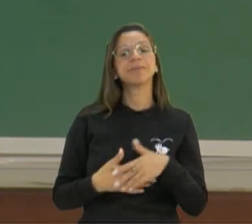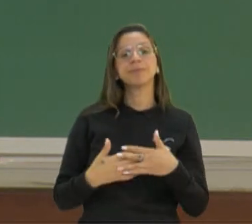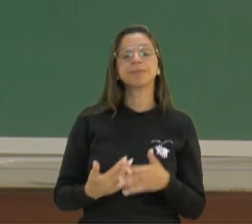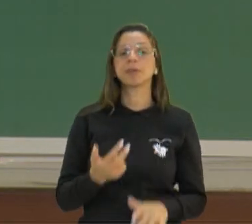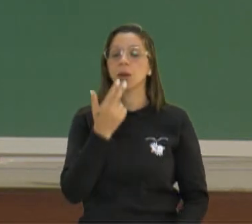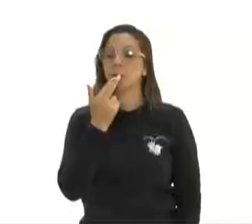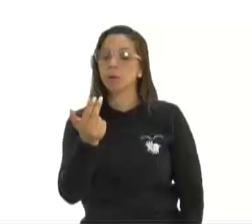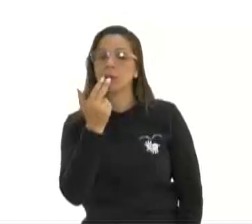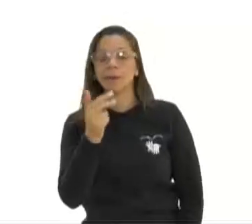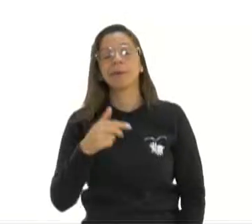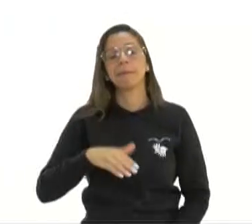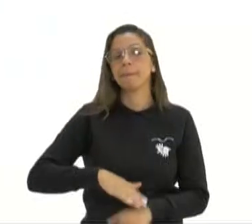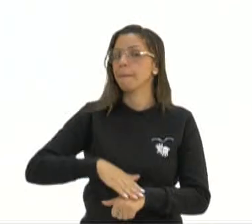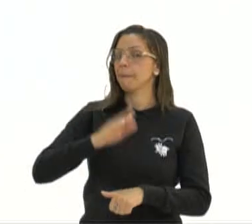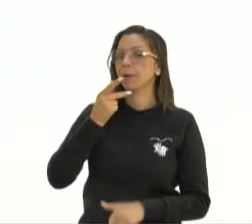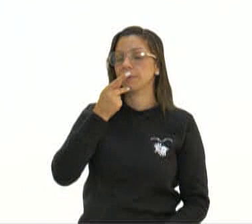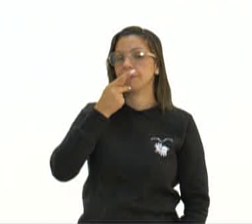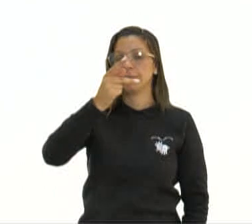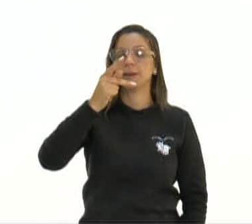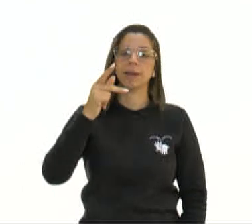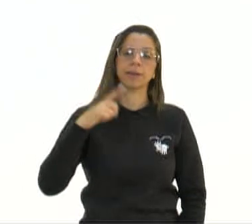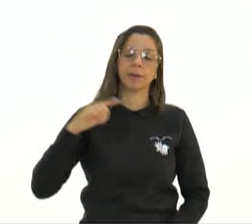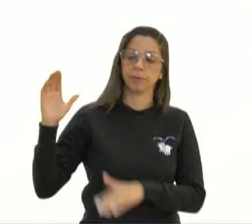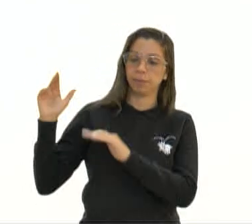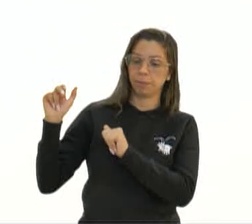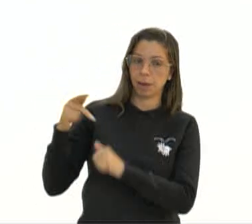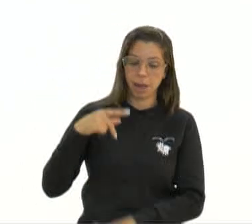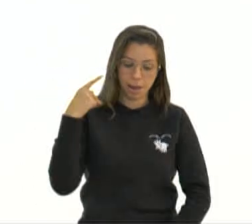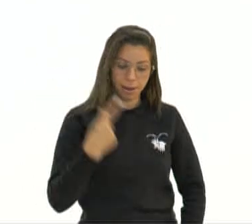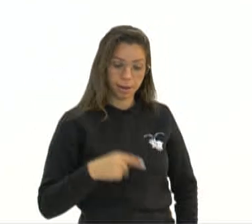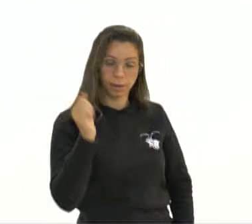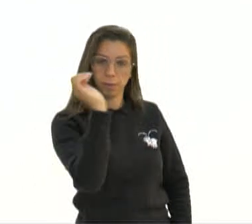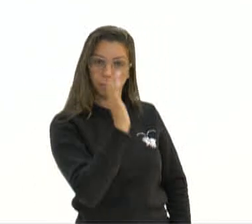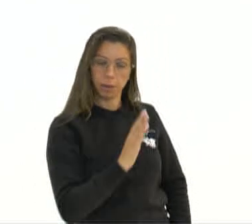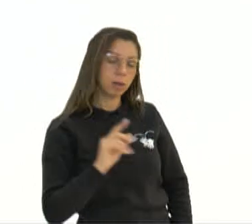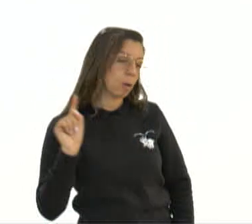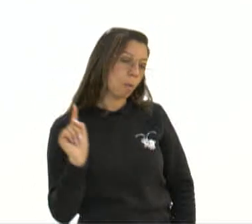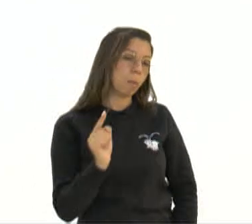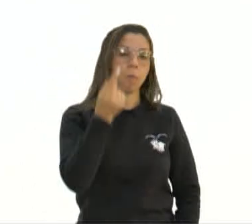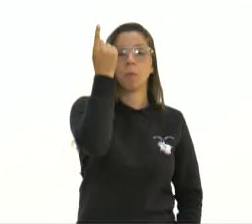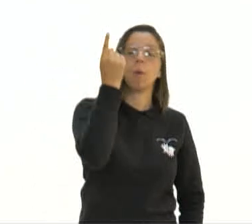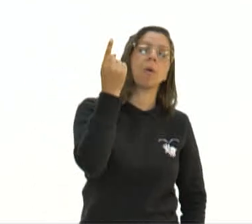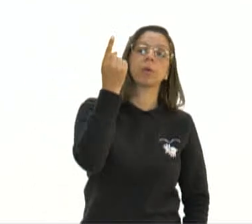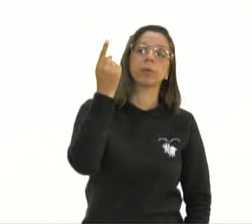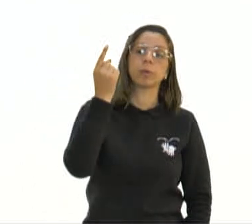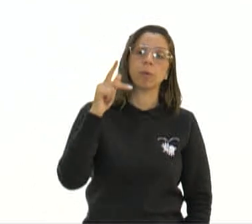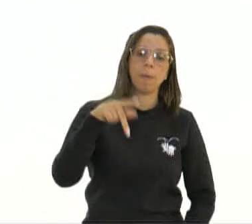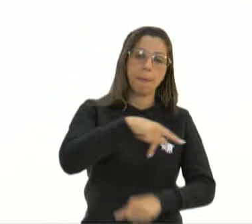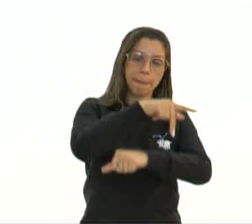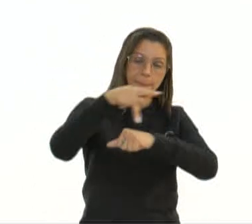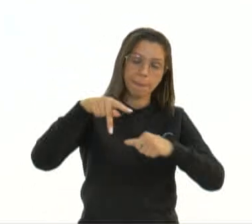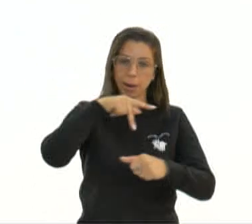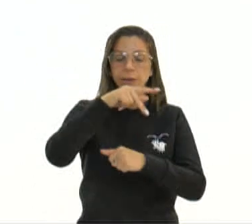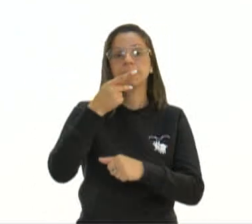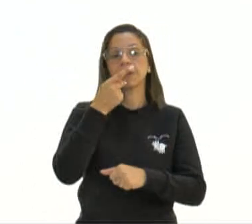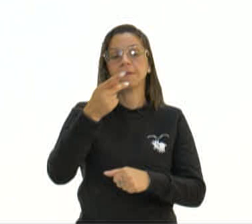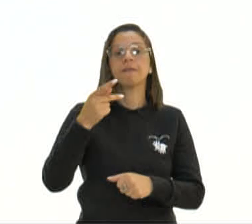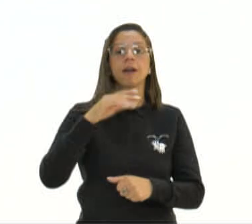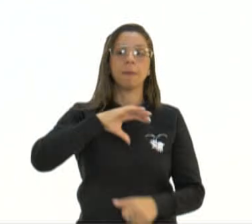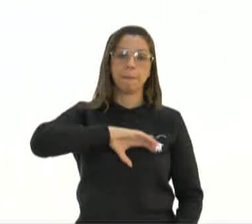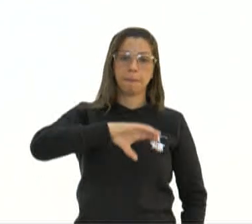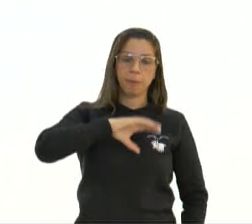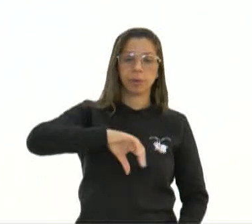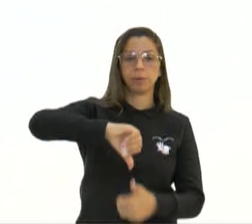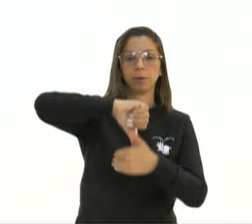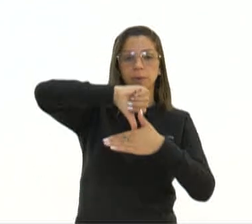idioma mais falado é o espanhol. Aqui o Brasil é o único país aqui da América do Sul que fala o português, né? 40%, por